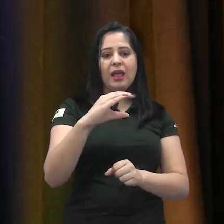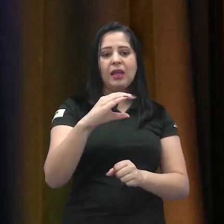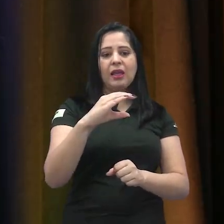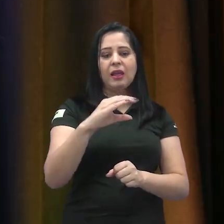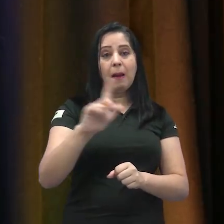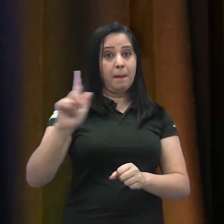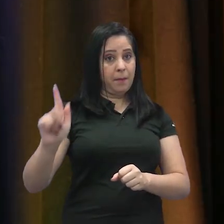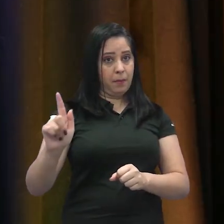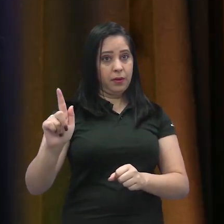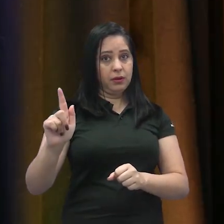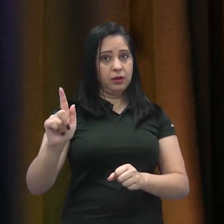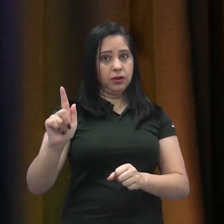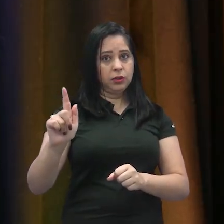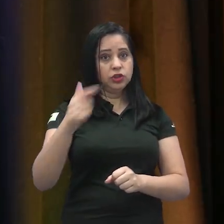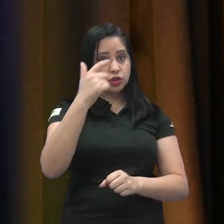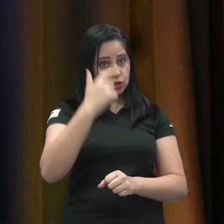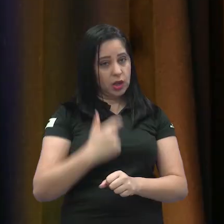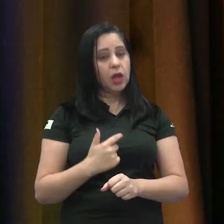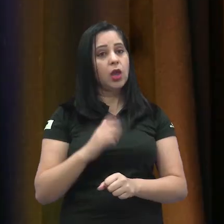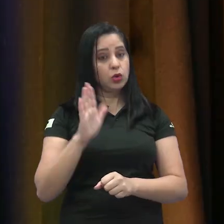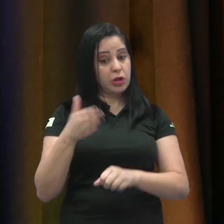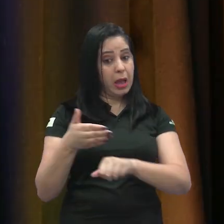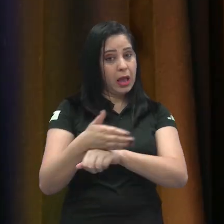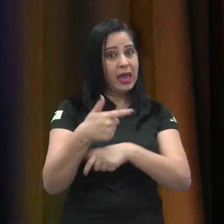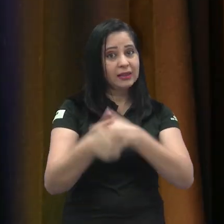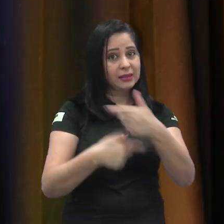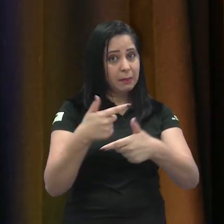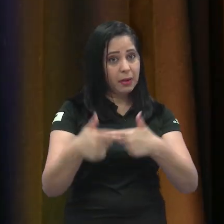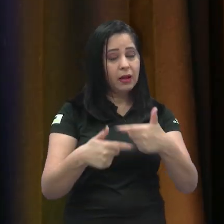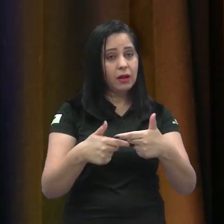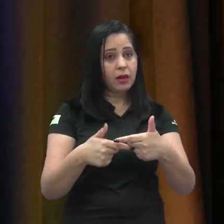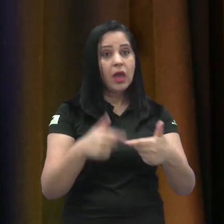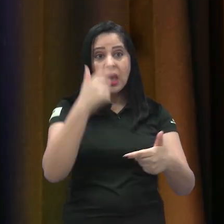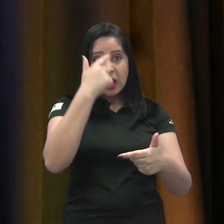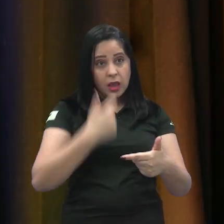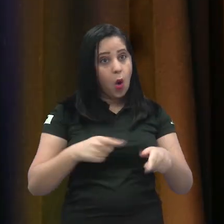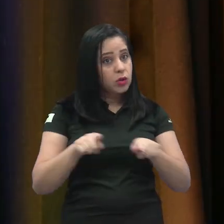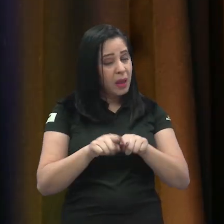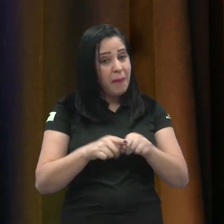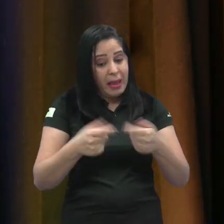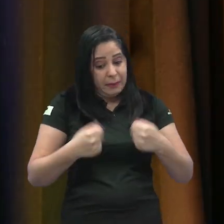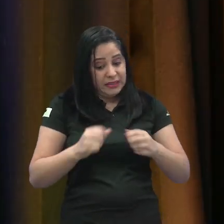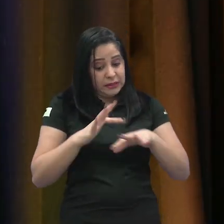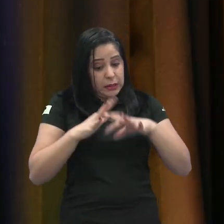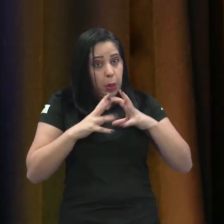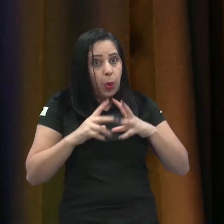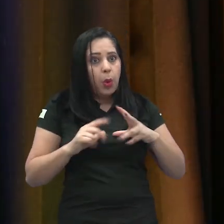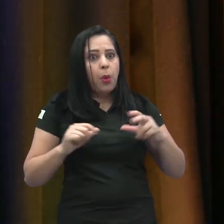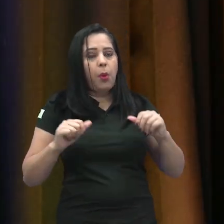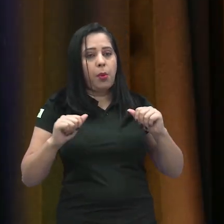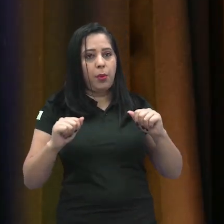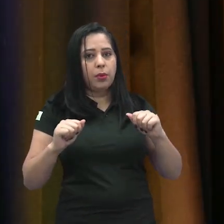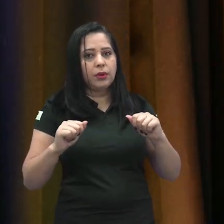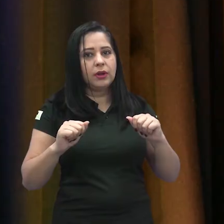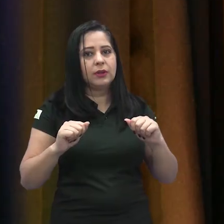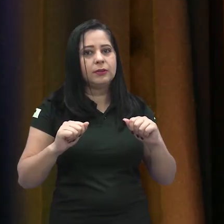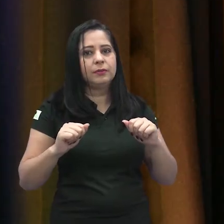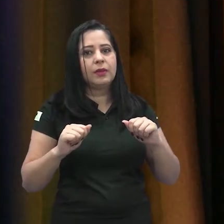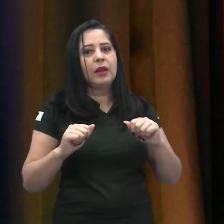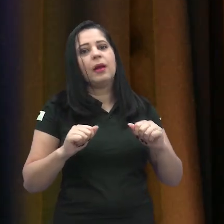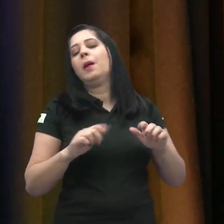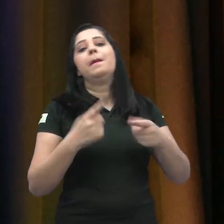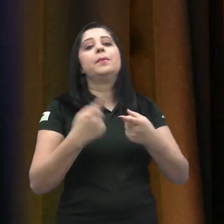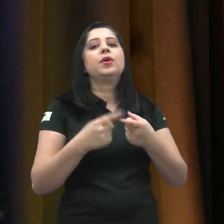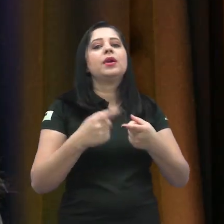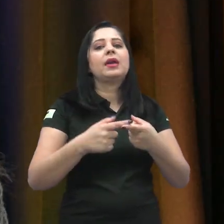já tinha conhecimento, eu passei também por um processo de cura muito intenso. E eu diria assim, que na verdade, porque tudo